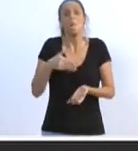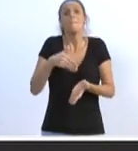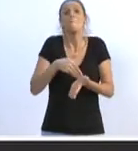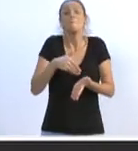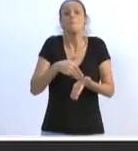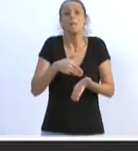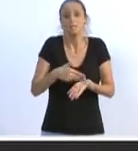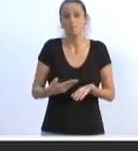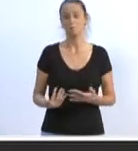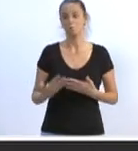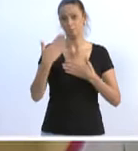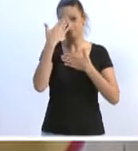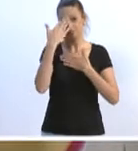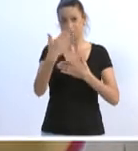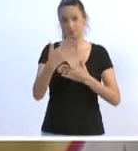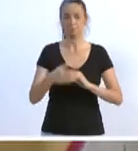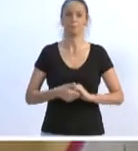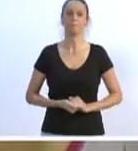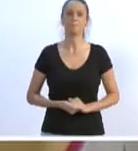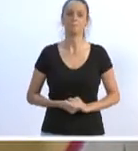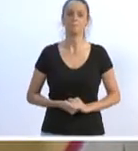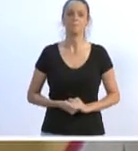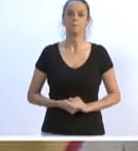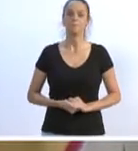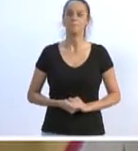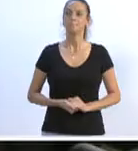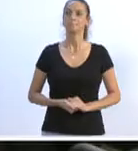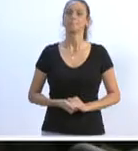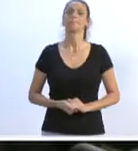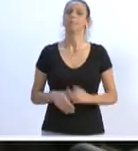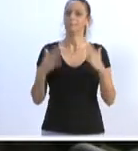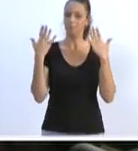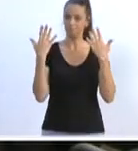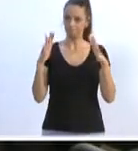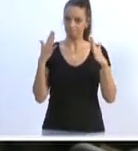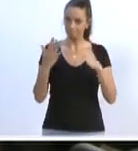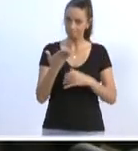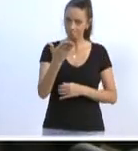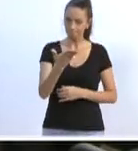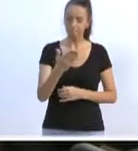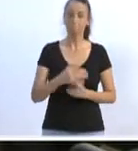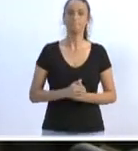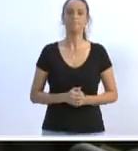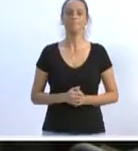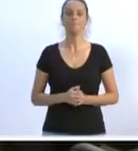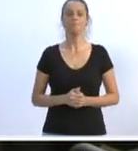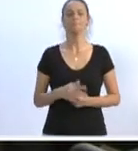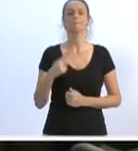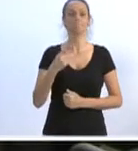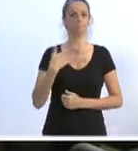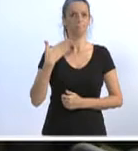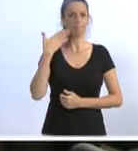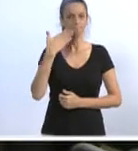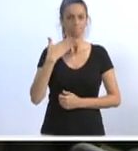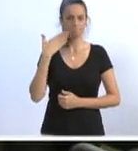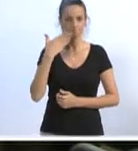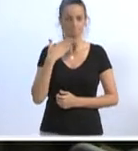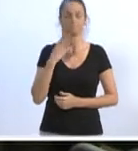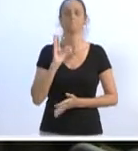comunidade obrigado consegue um aparte o vereador claro quanto parabenizá-lo pelo pronunciamento é